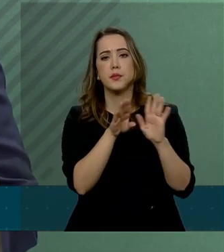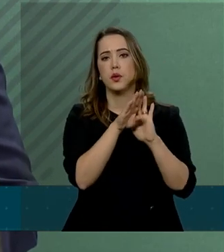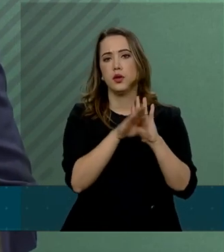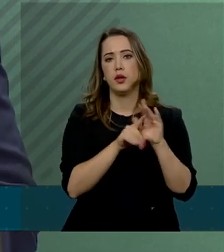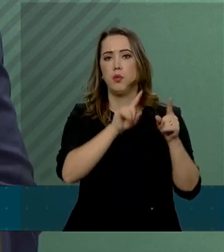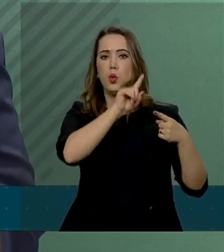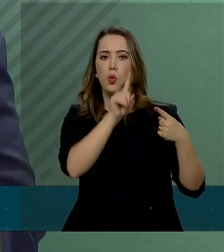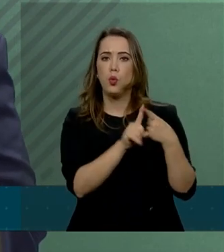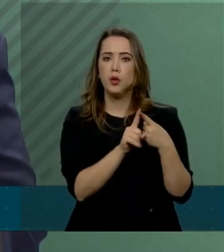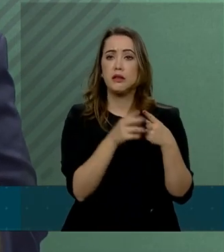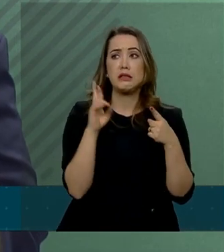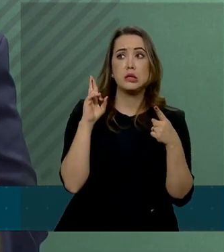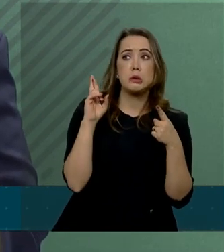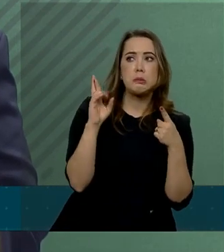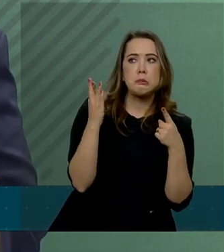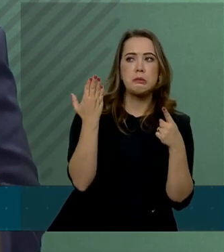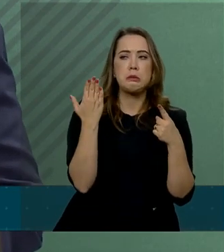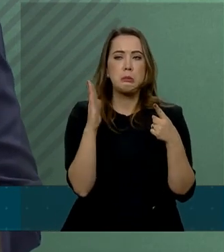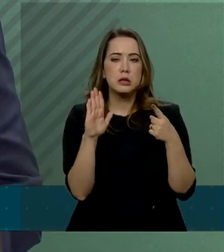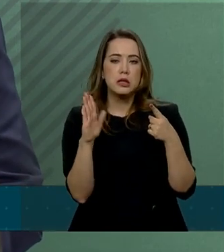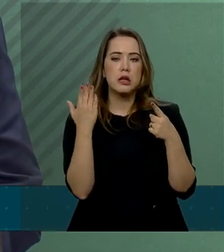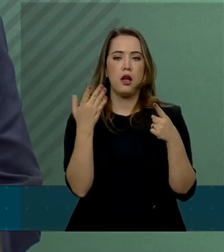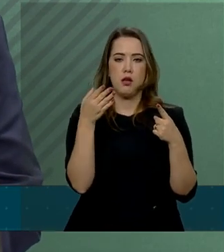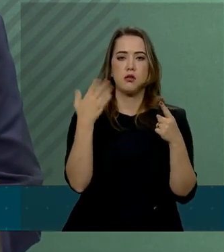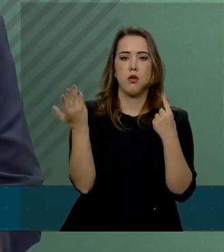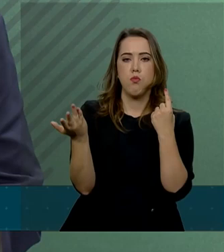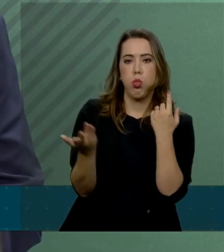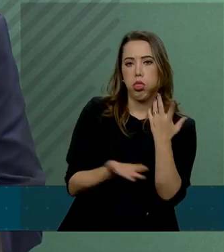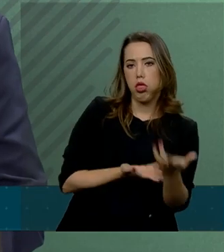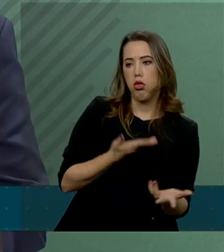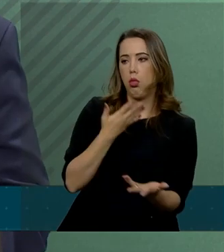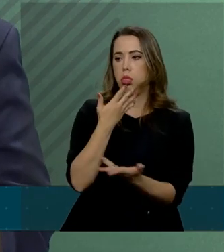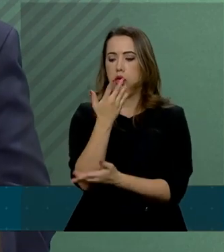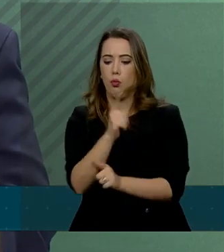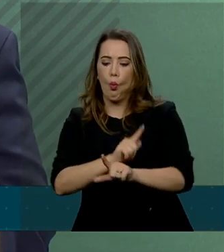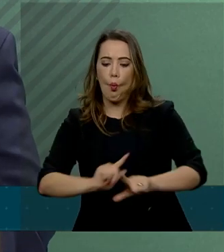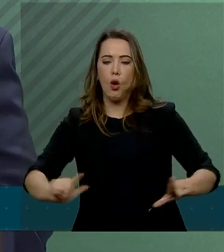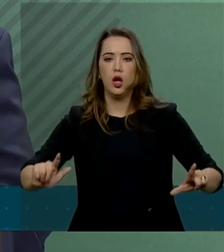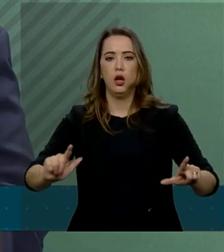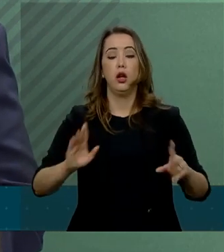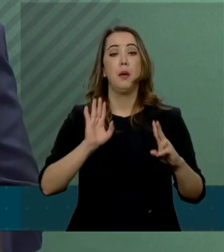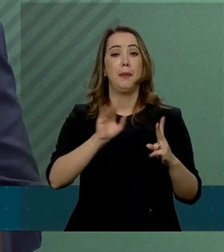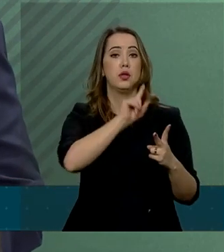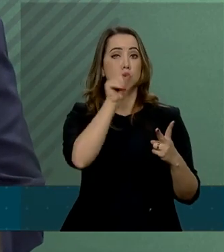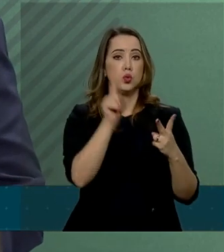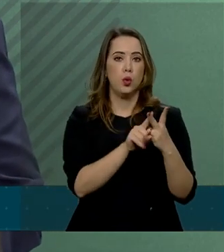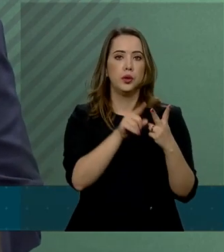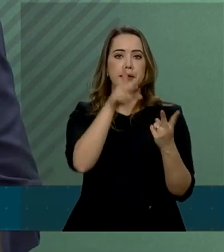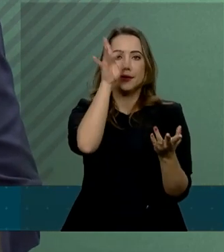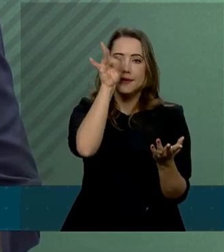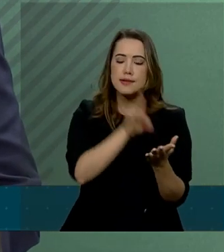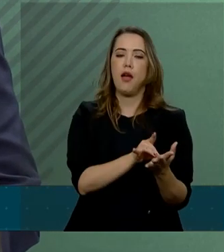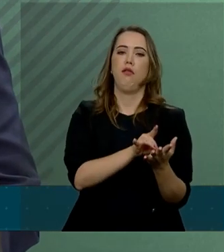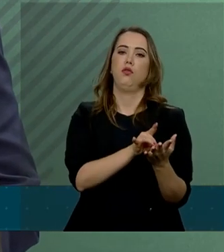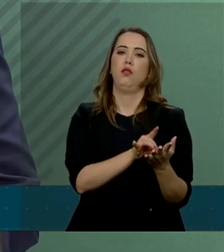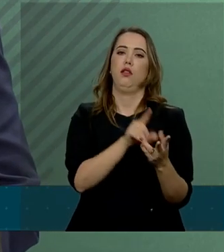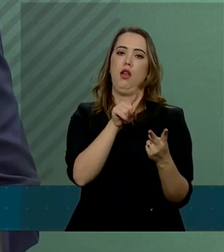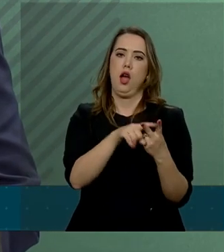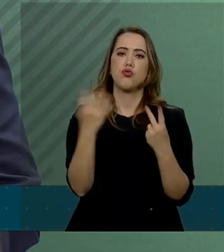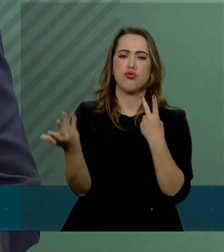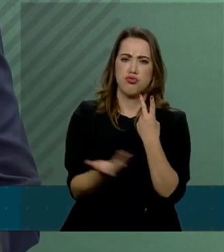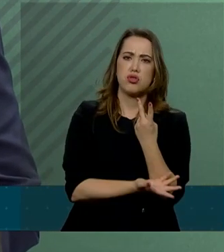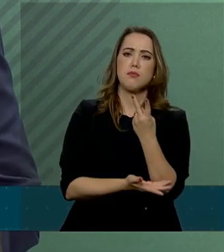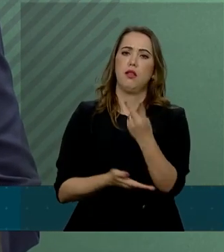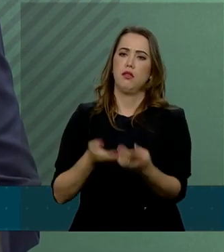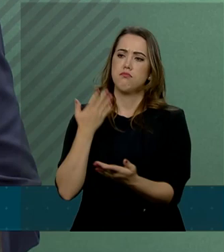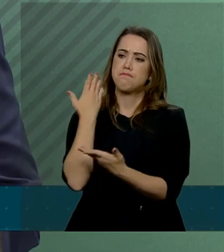de desmatamento e outro que trata efetivamente de desmatamento como isso vai ser divulgado e a11 aspectos